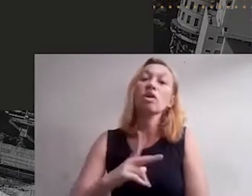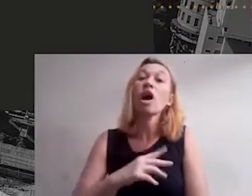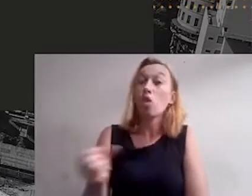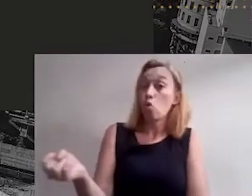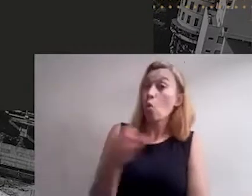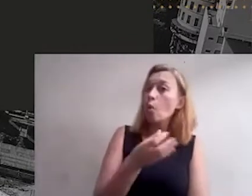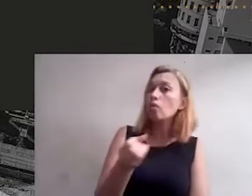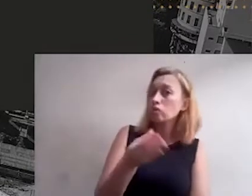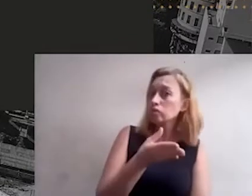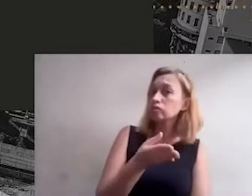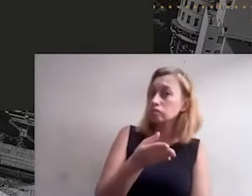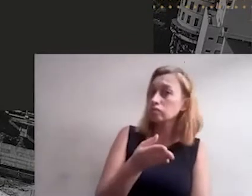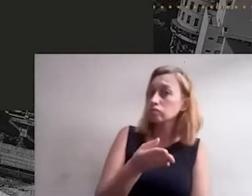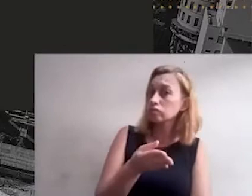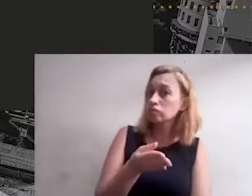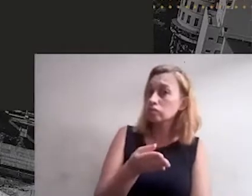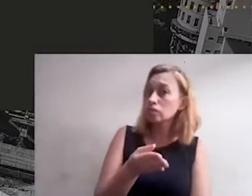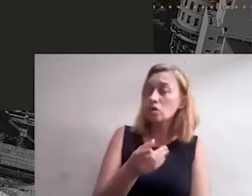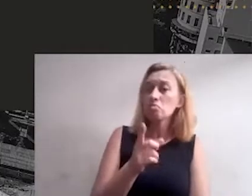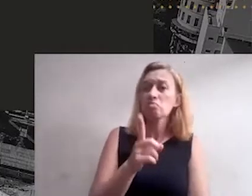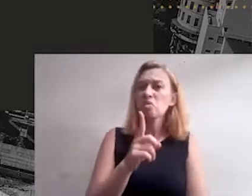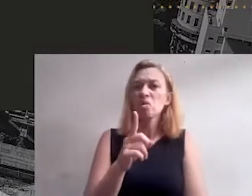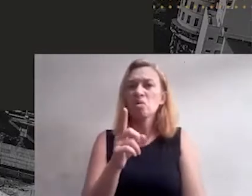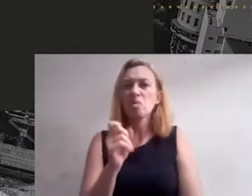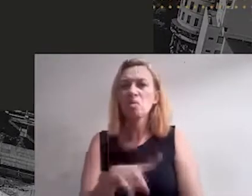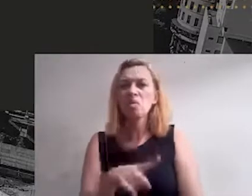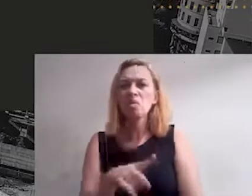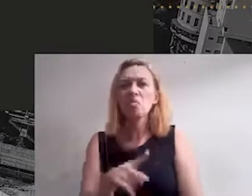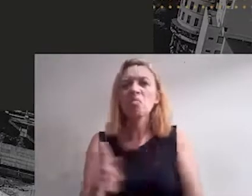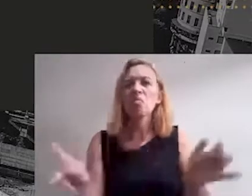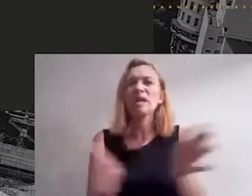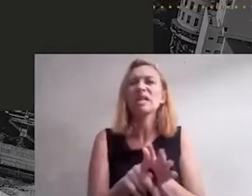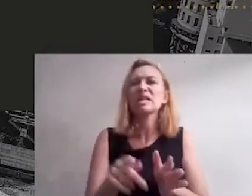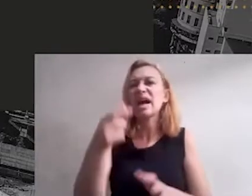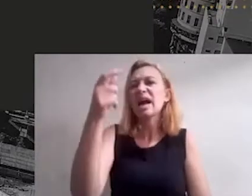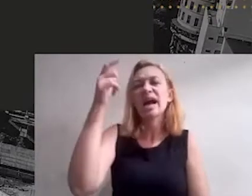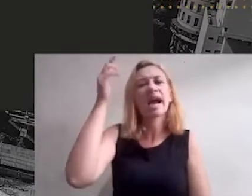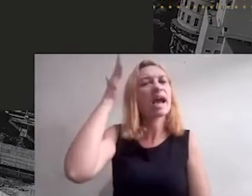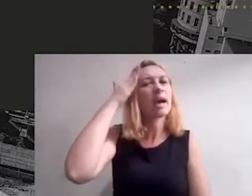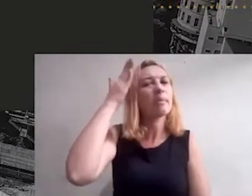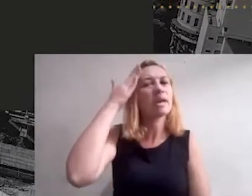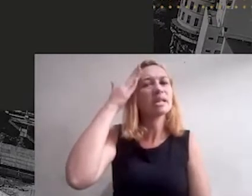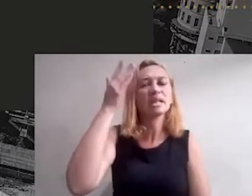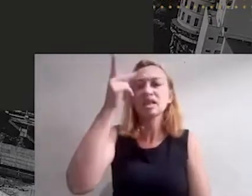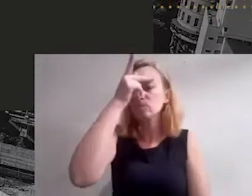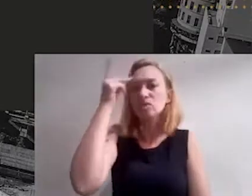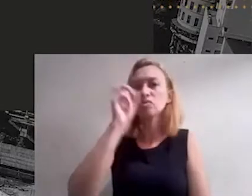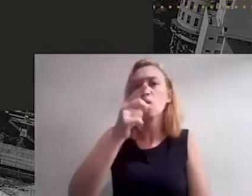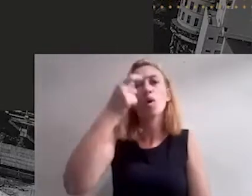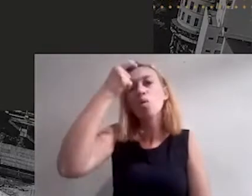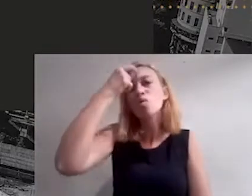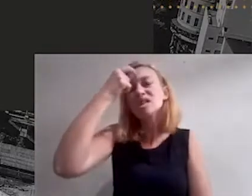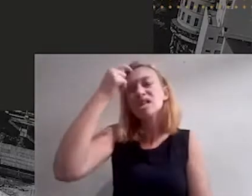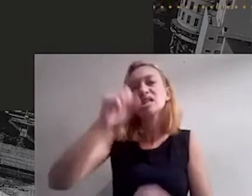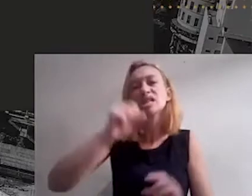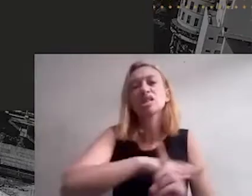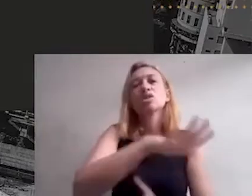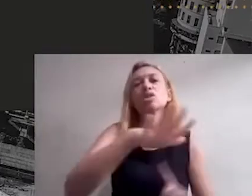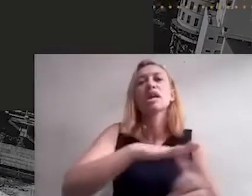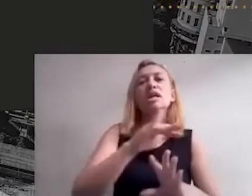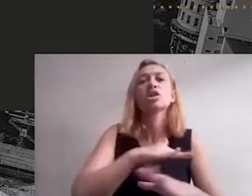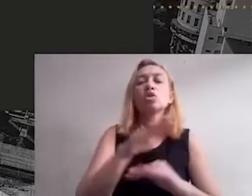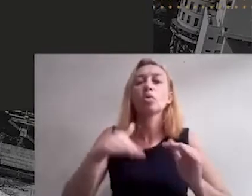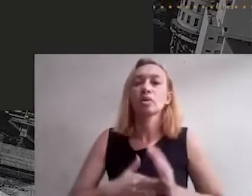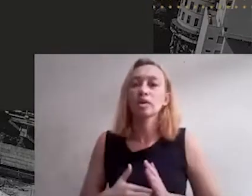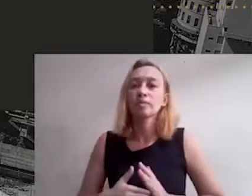isso, seguramente, não é da cabeça dessas pessoas. Isso é resultado de uma consciência da sociedade como um todo. Então, acho que o